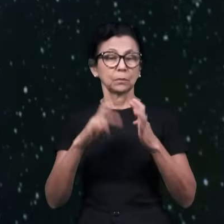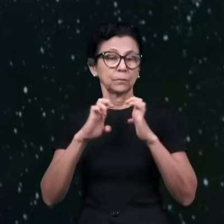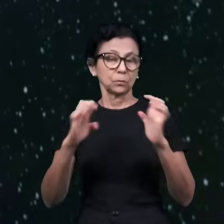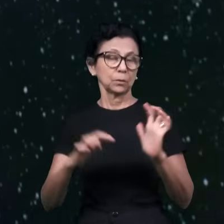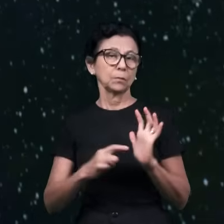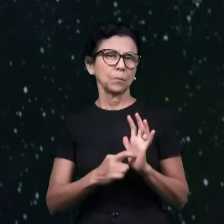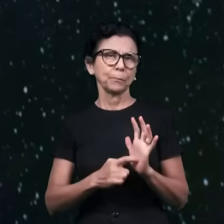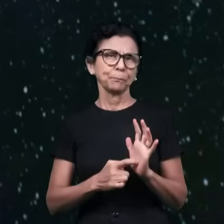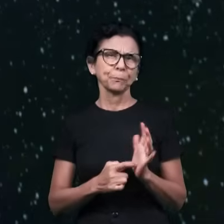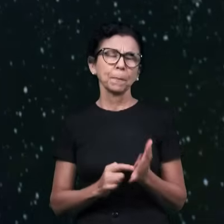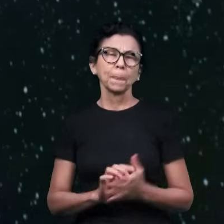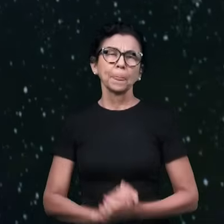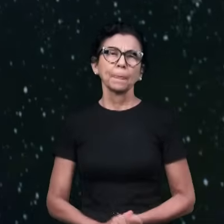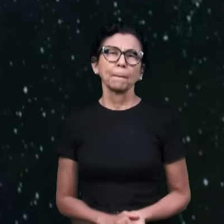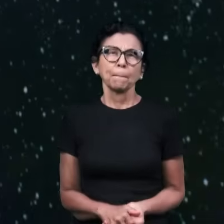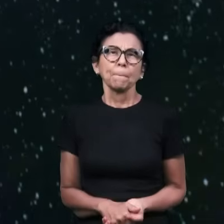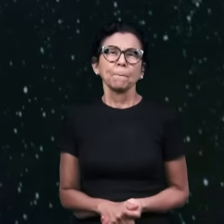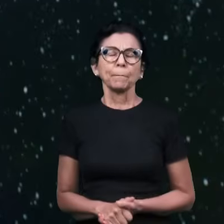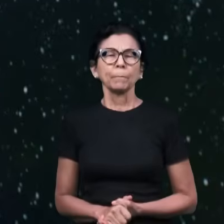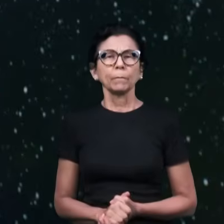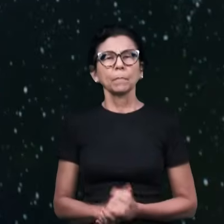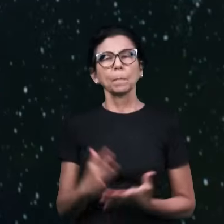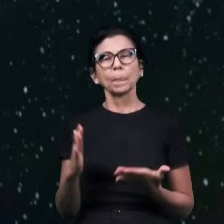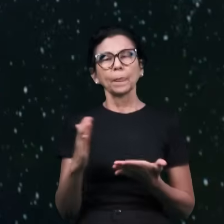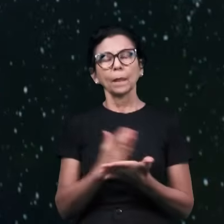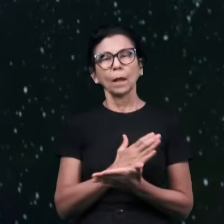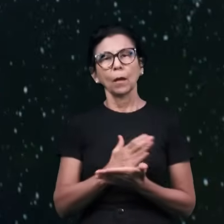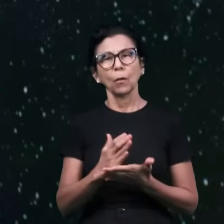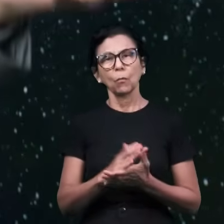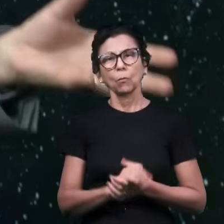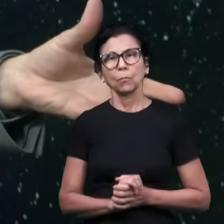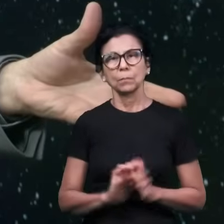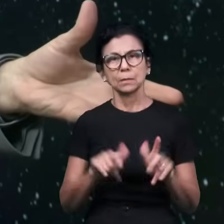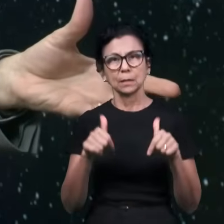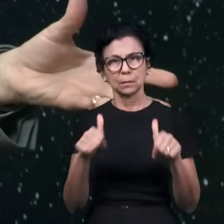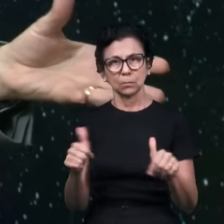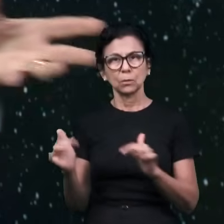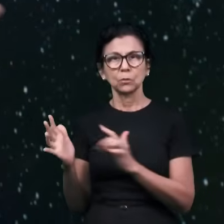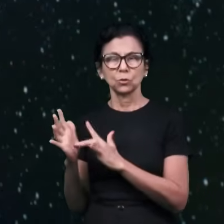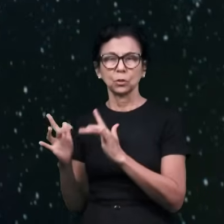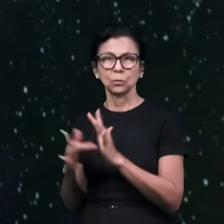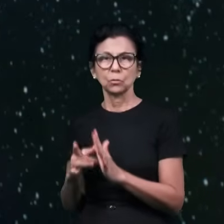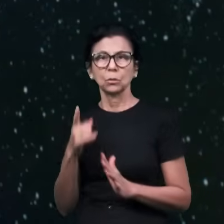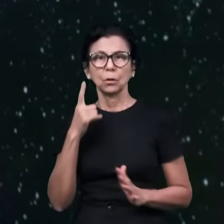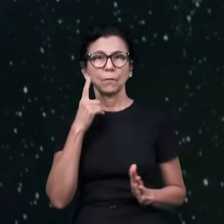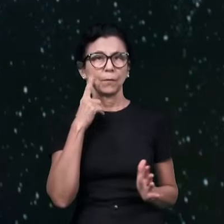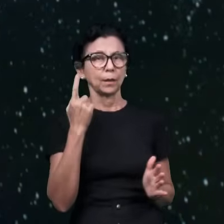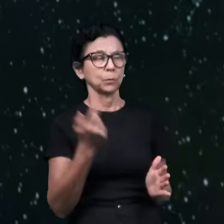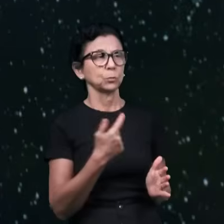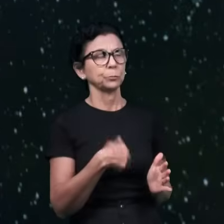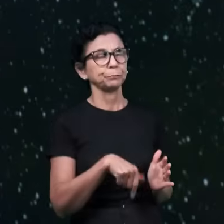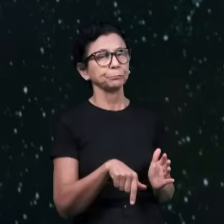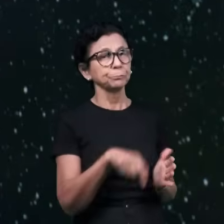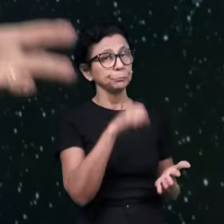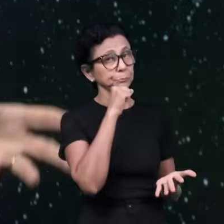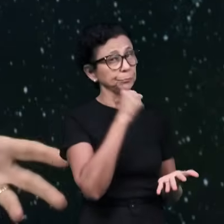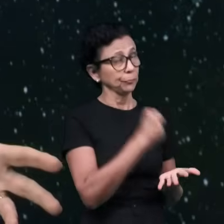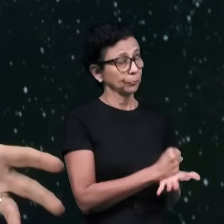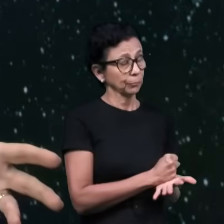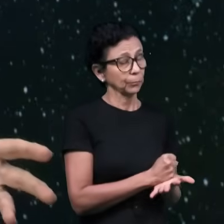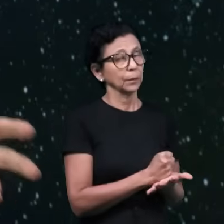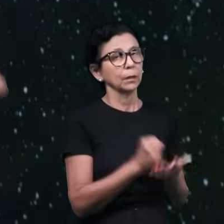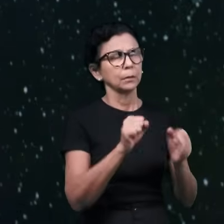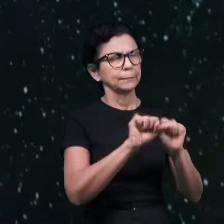alguns títulos do Senhor Jesus estão também no Velho Testamento, seja de maneira clara